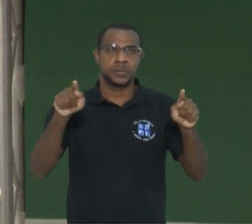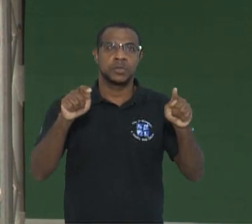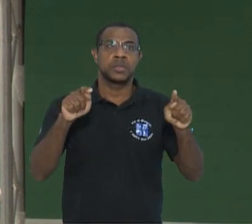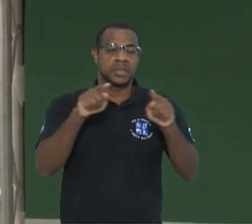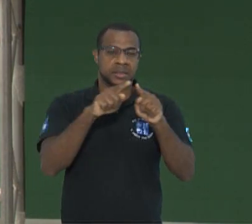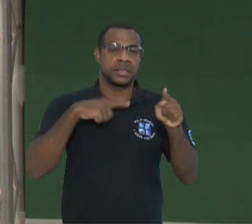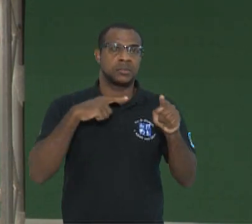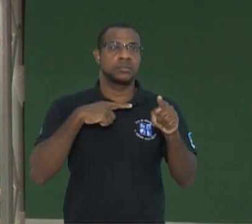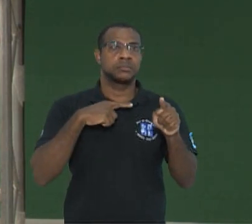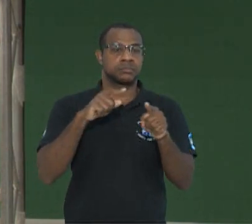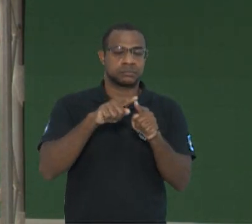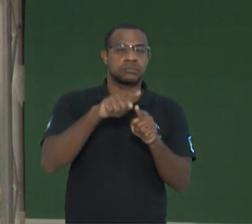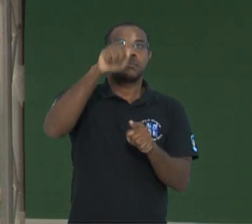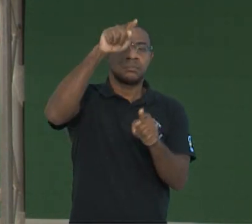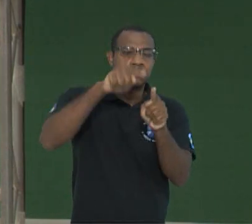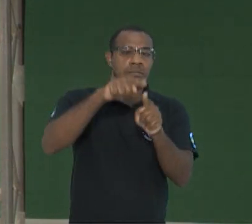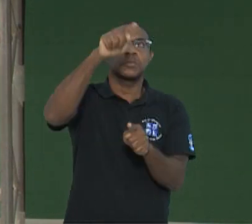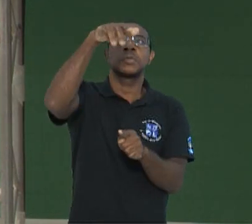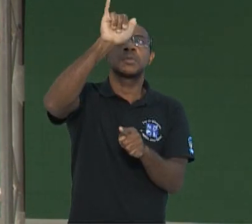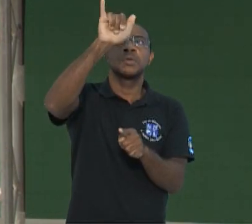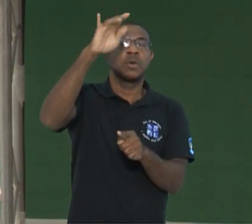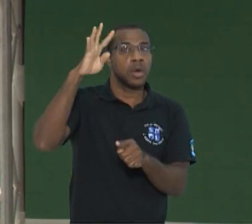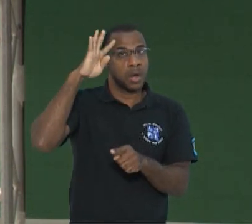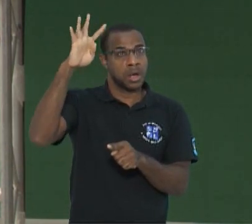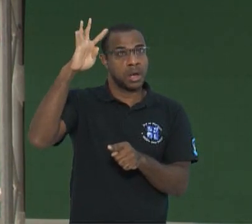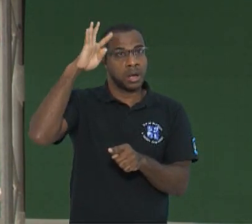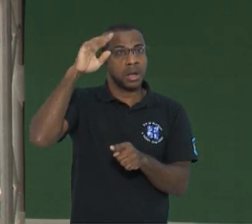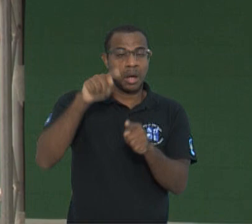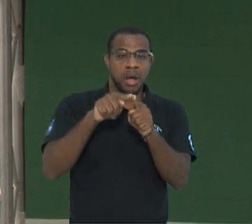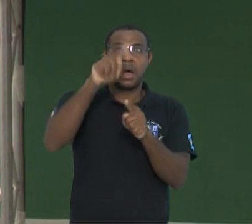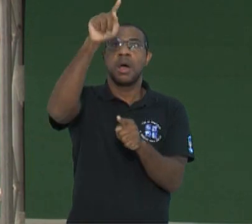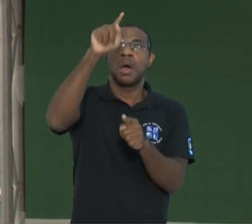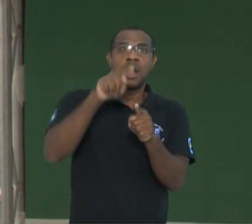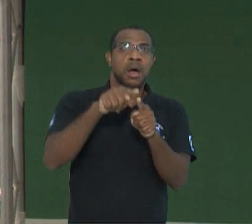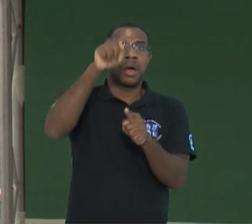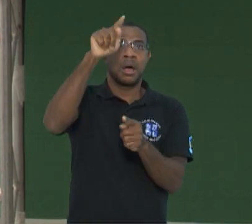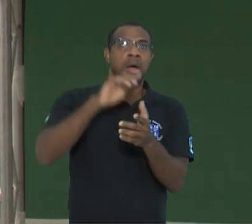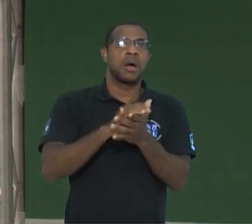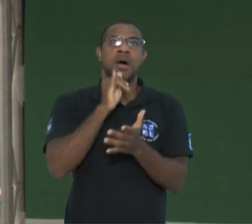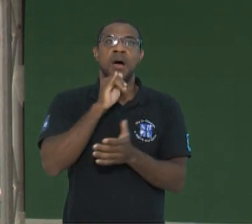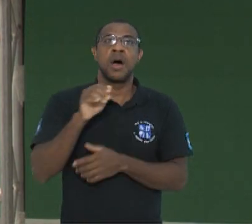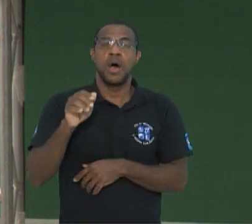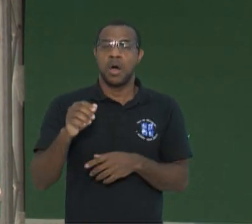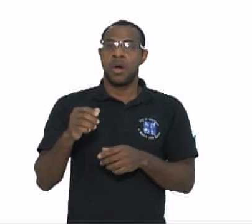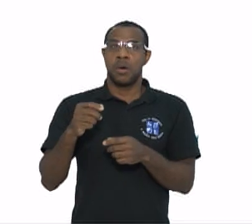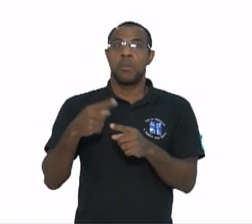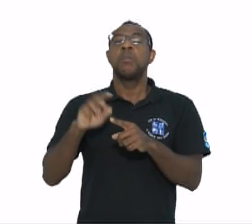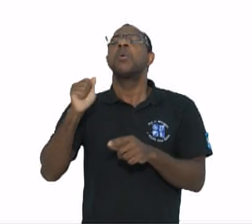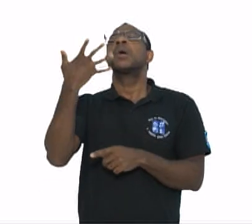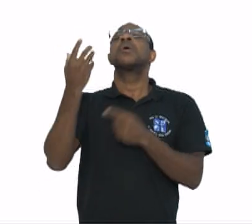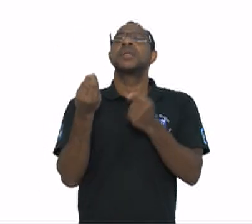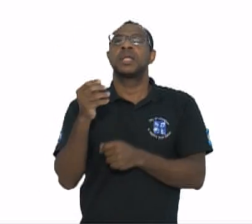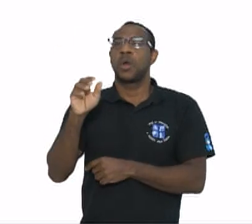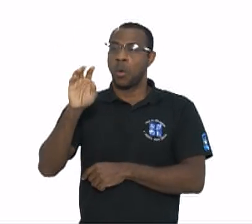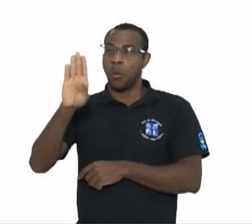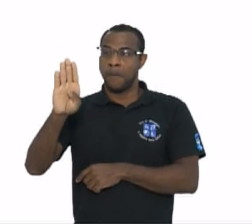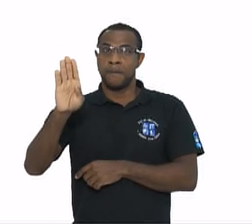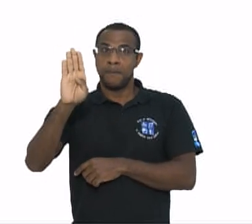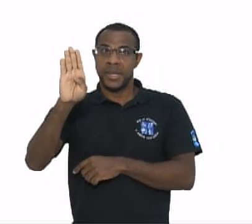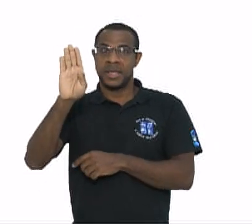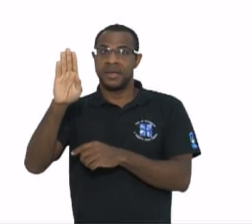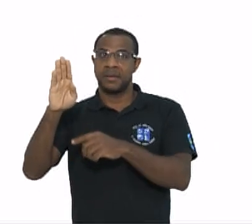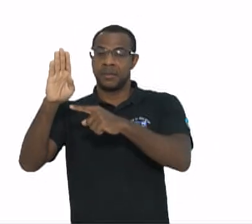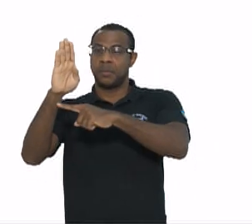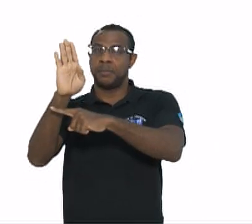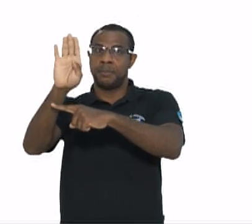imaginário, tá? Que é o Y. Então, isso acontece, o B vai acima do A gente só vai usar o A e o B,